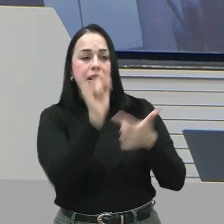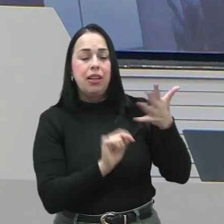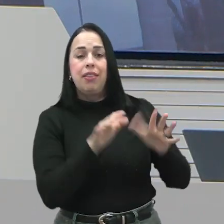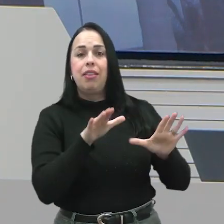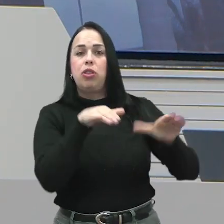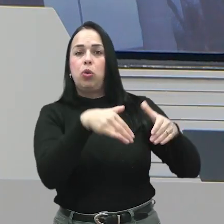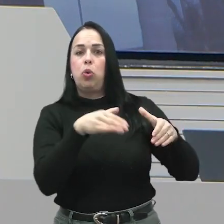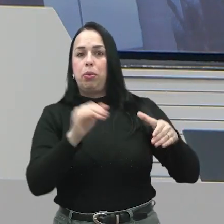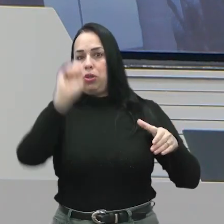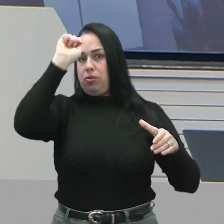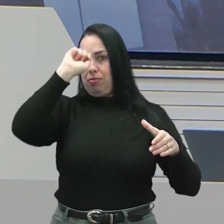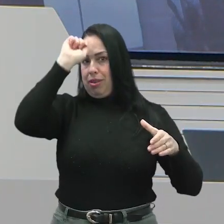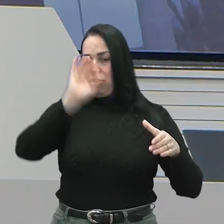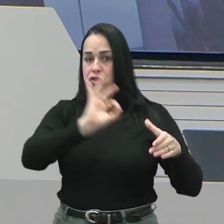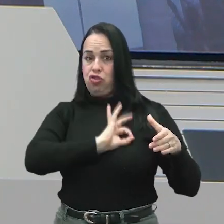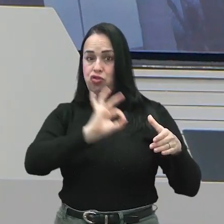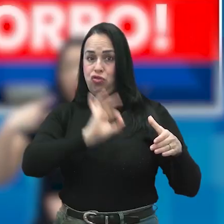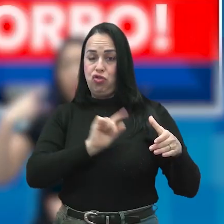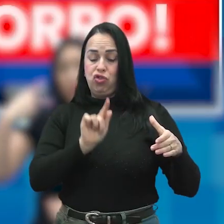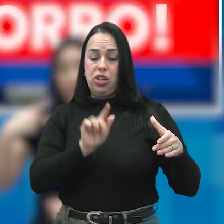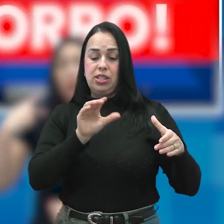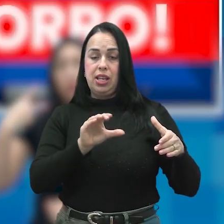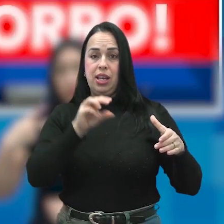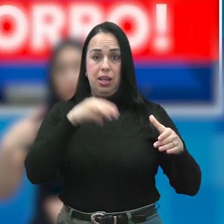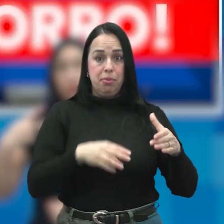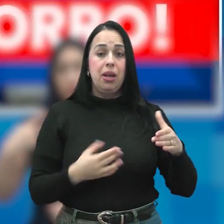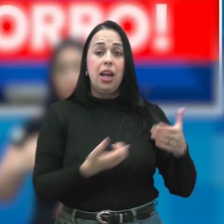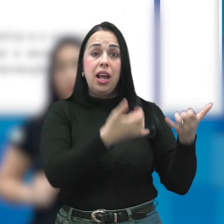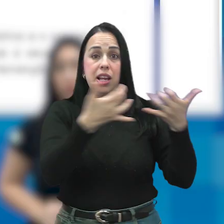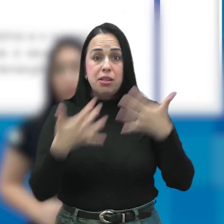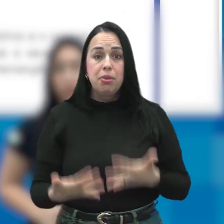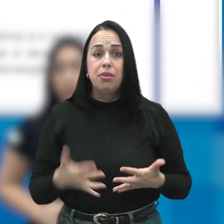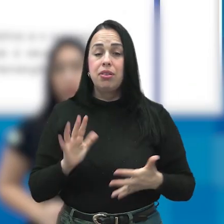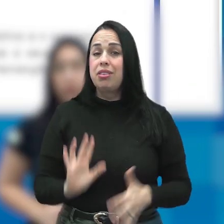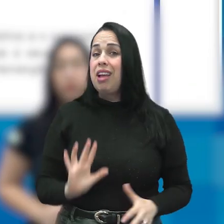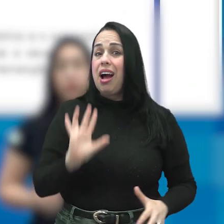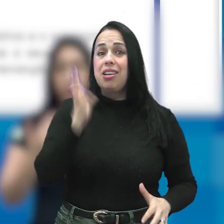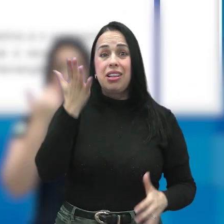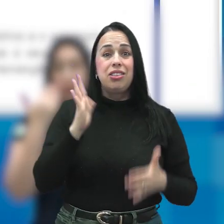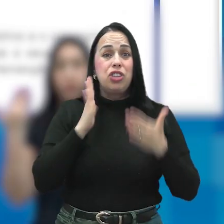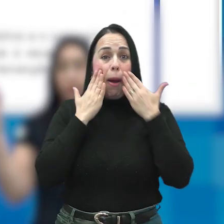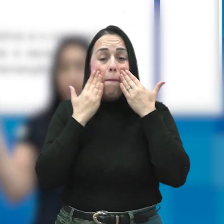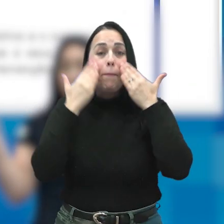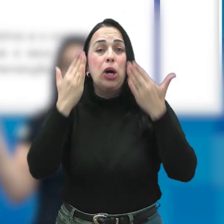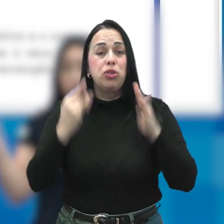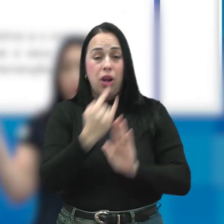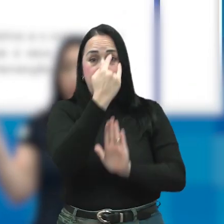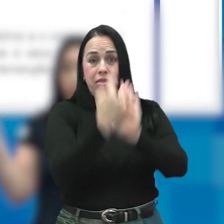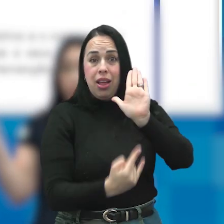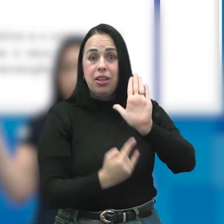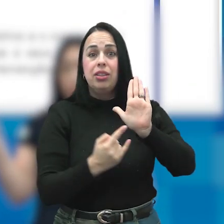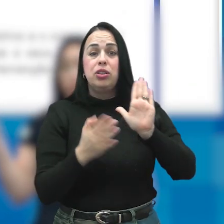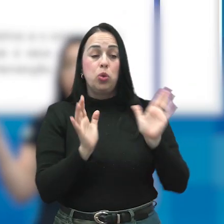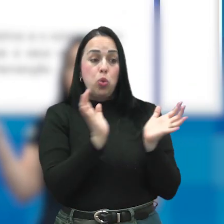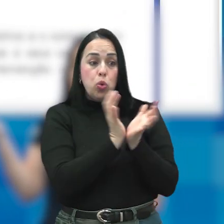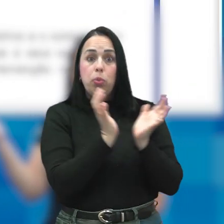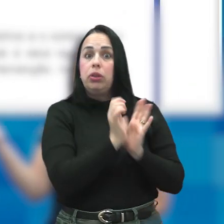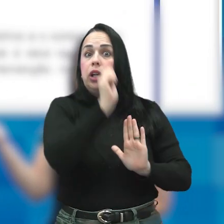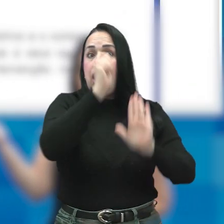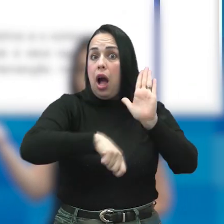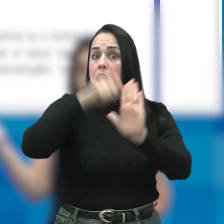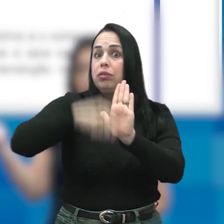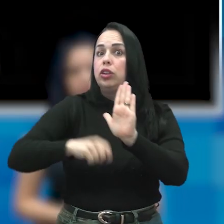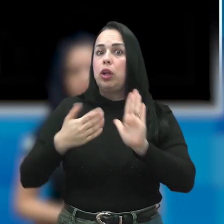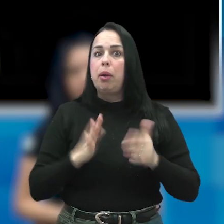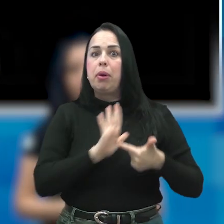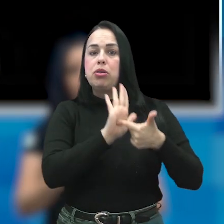na Guarda Civil Municipal de São José. De acordo com o parlamentar, a realidade foi exposta em um documento assinado por um grupo de